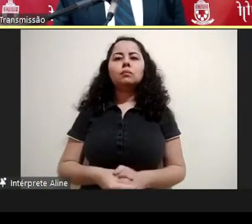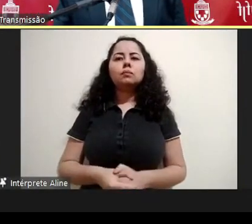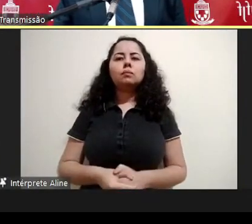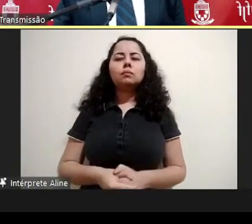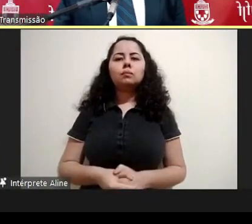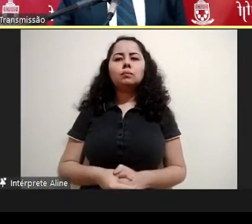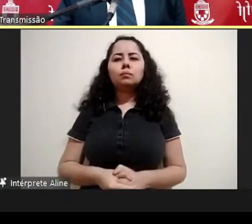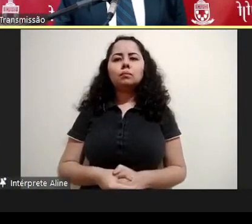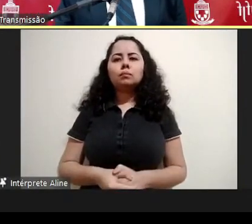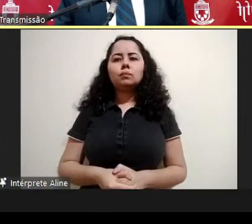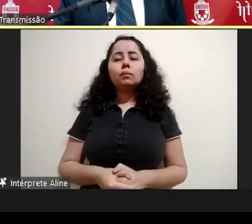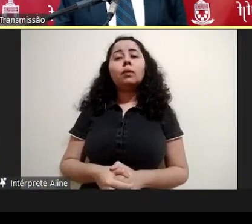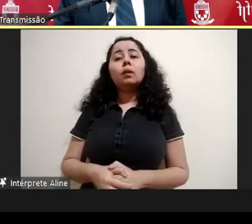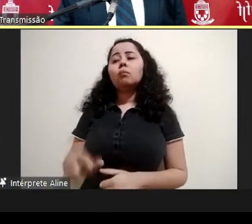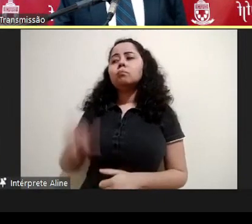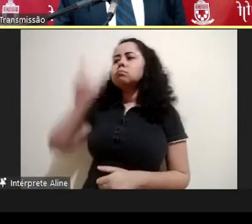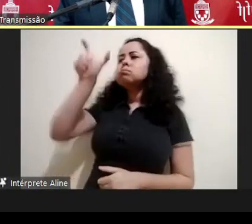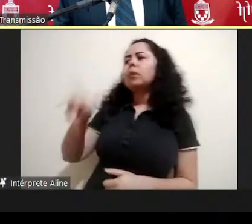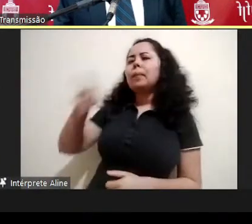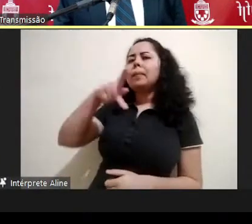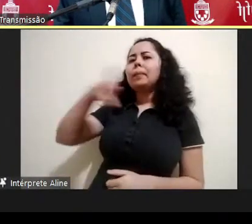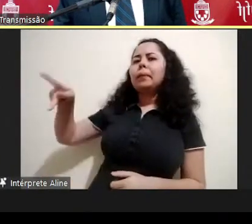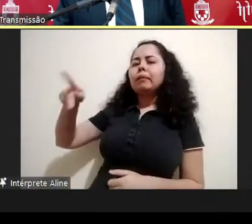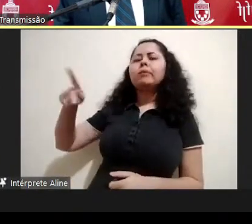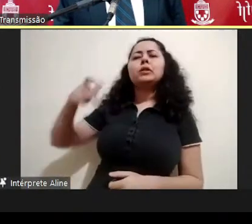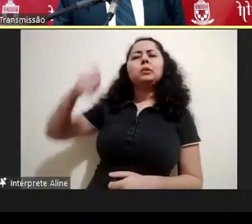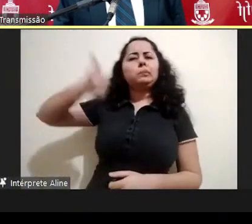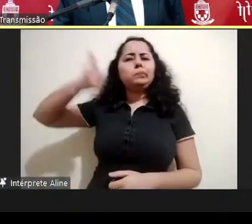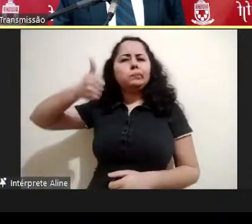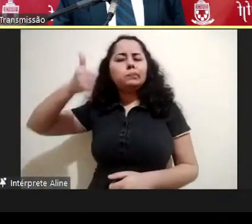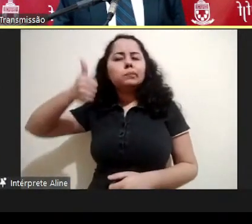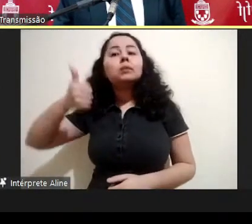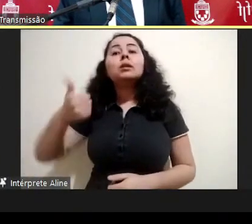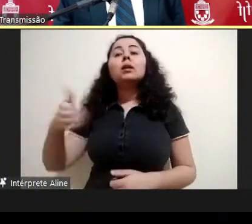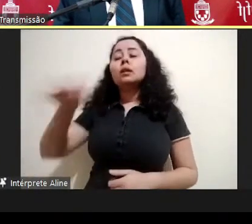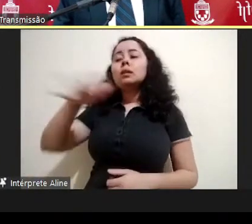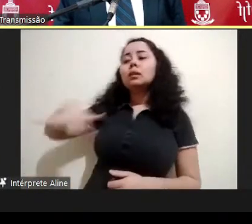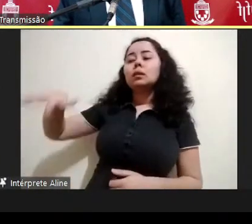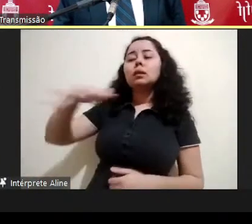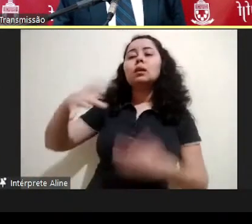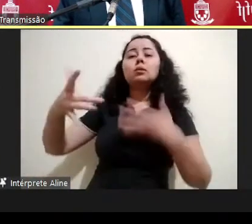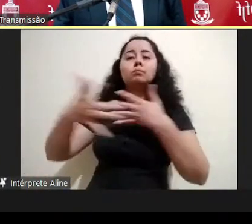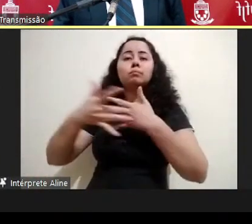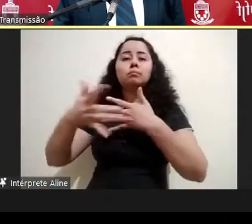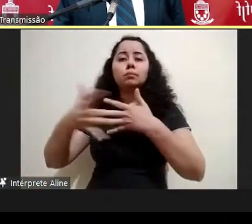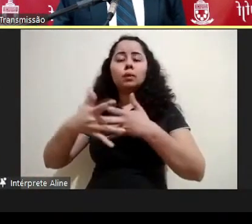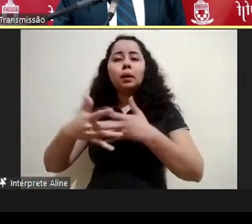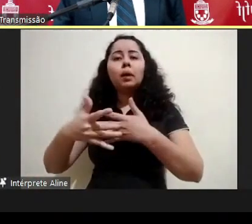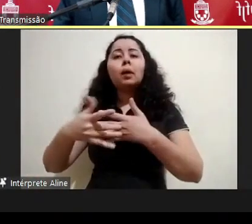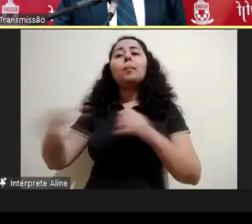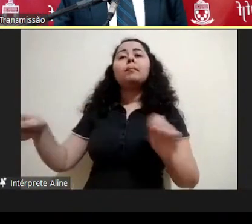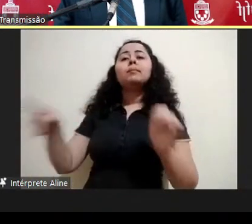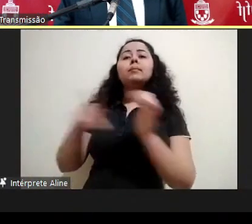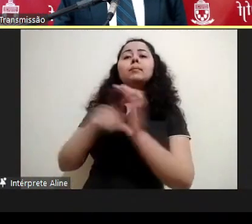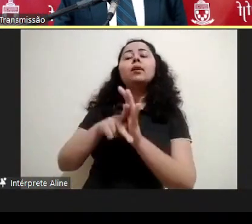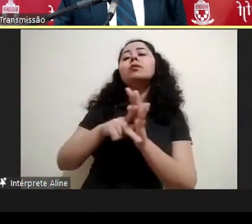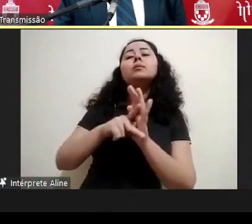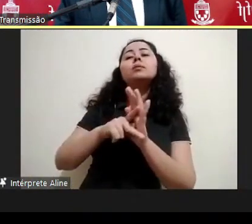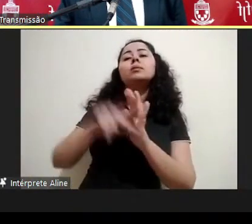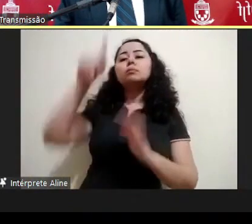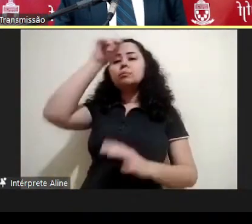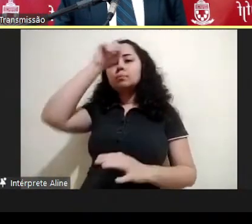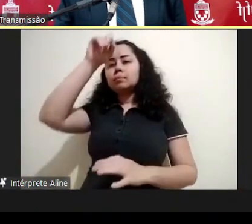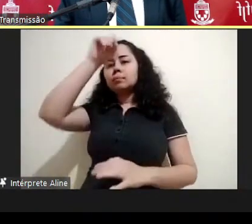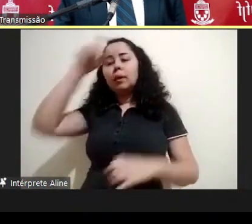É professor titular da disciplina de pneumologia do Departamento de Clínica Médica da Faculdade de Medicina